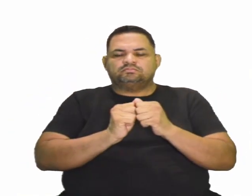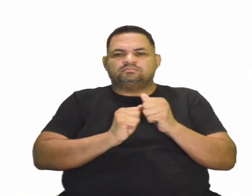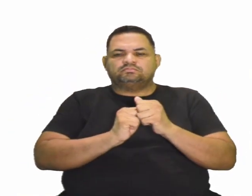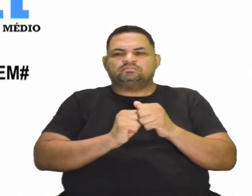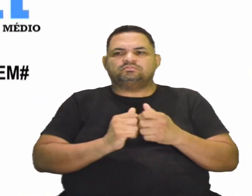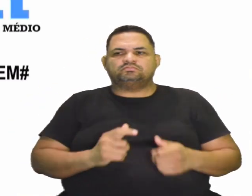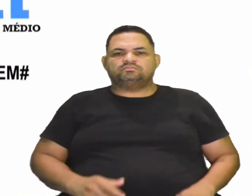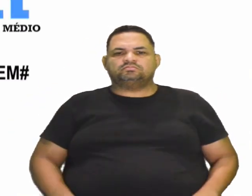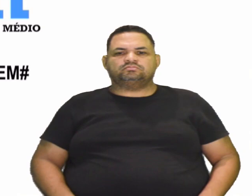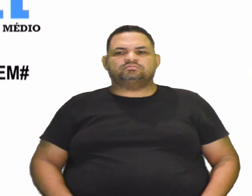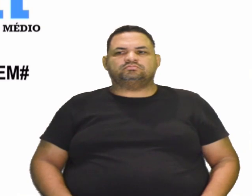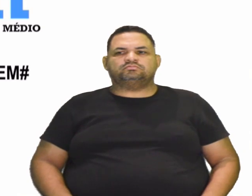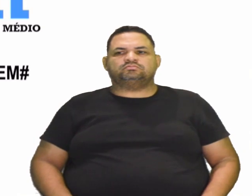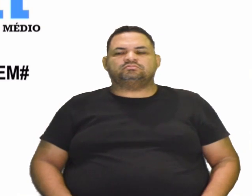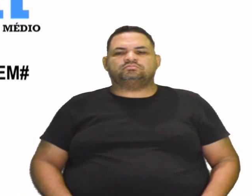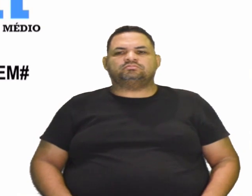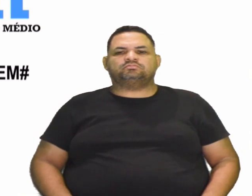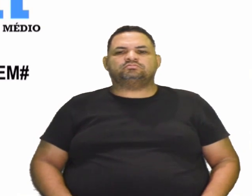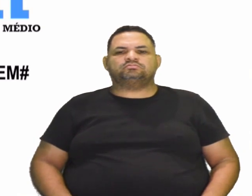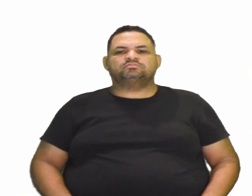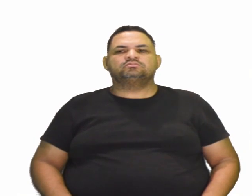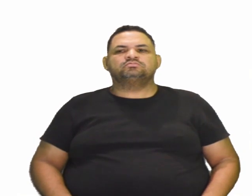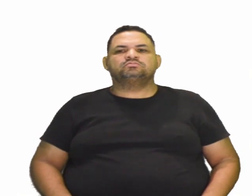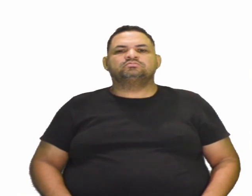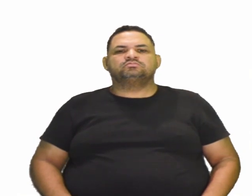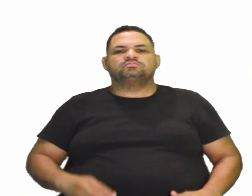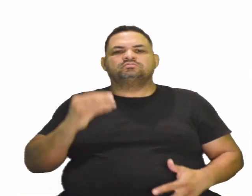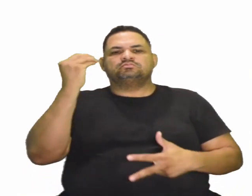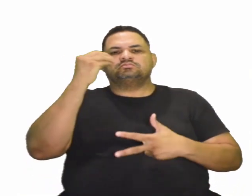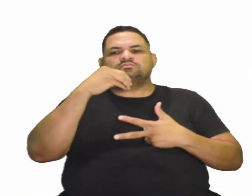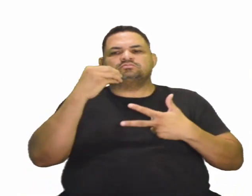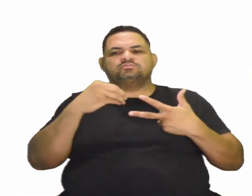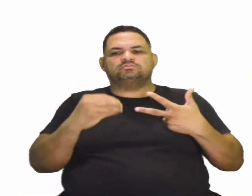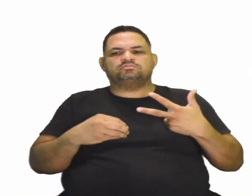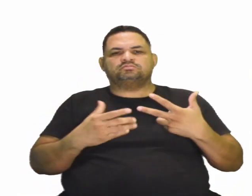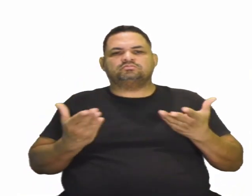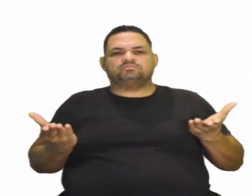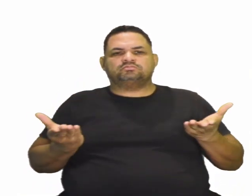Deus. Muito bem, vamos a uma questão do Enem.